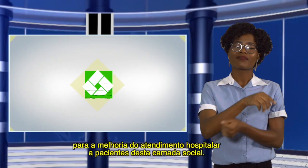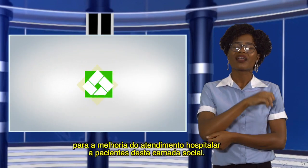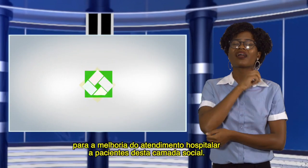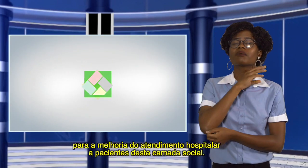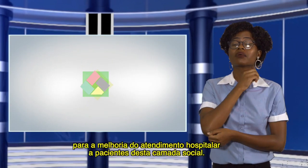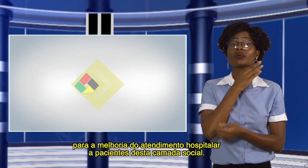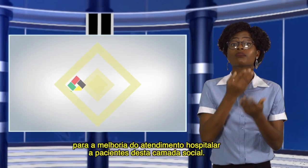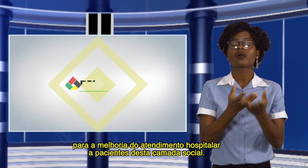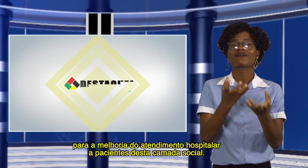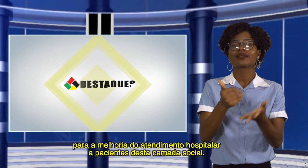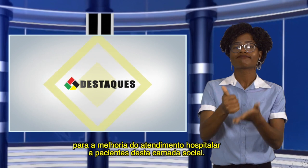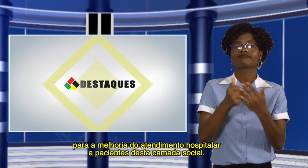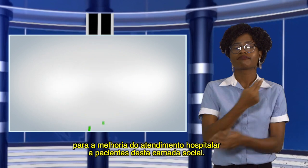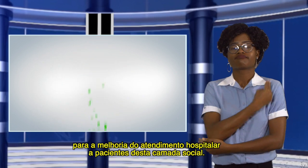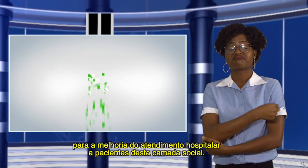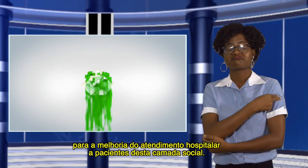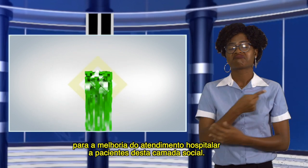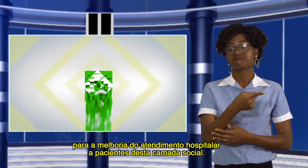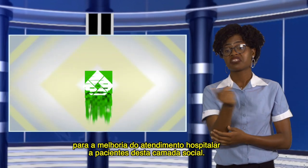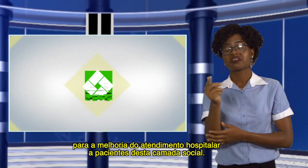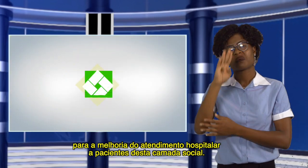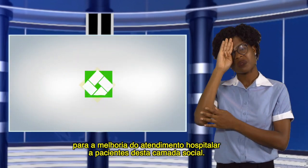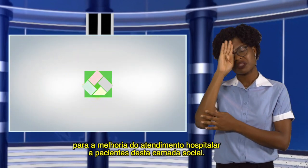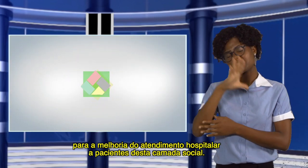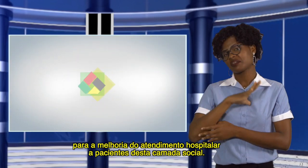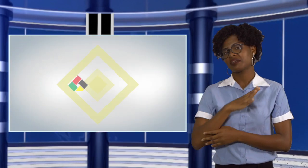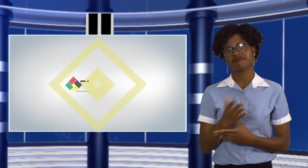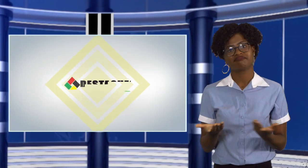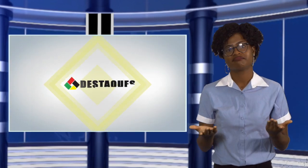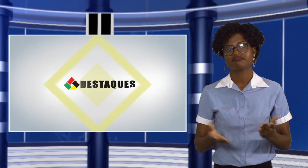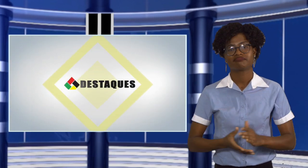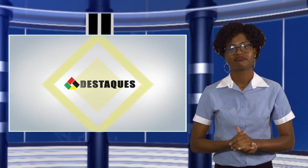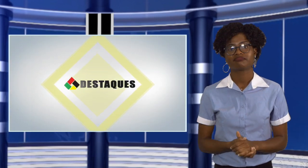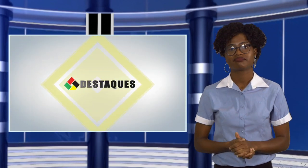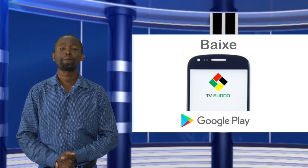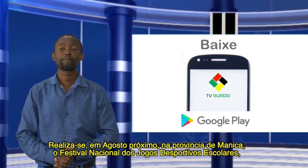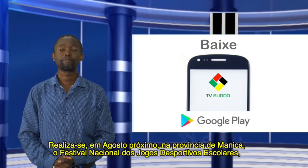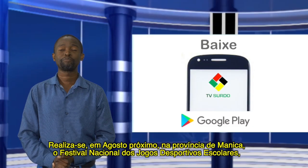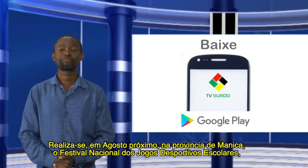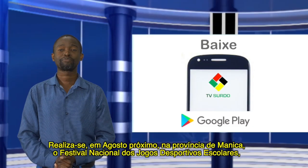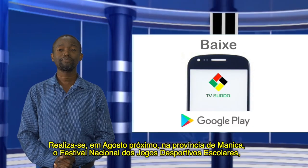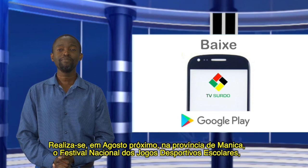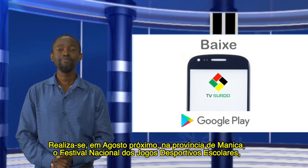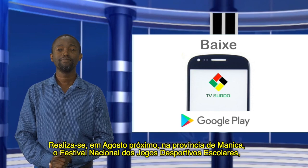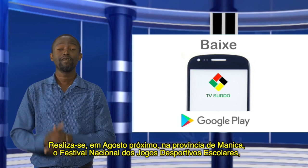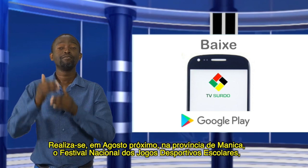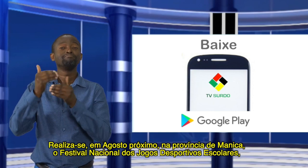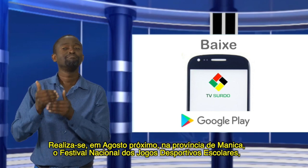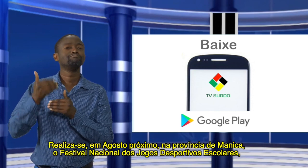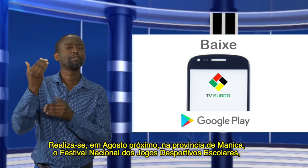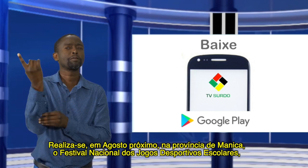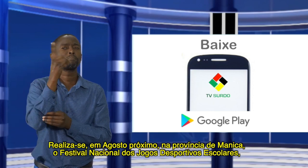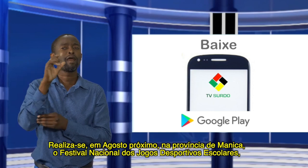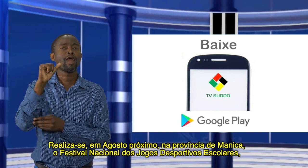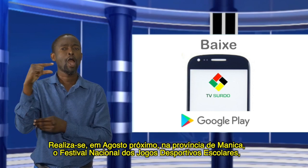para a melhoria do atendimento hospitalar a pacientes desta camada social. Realiza-se, em agosto